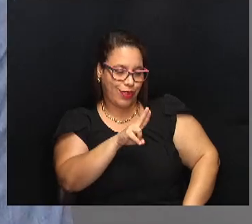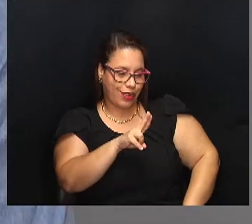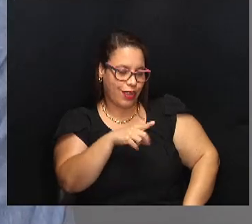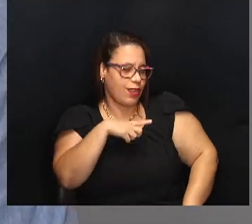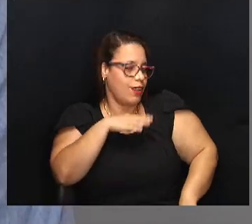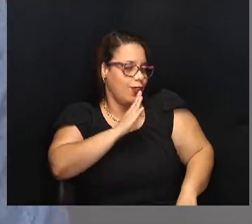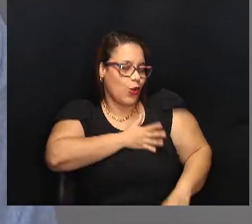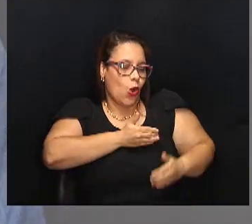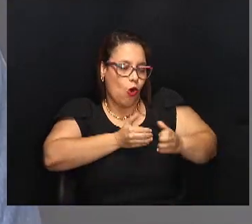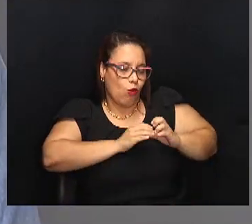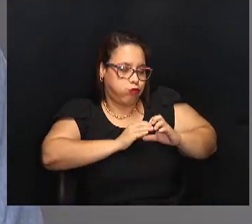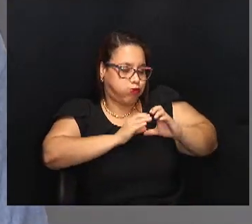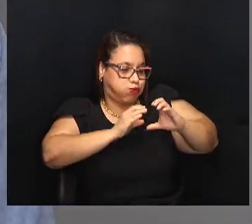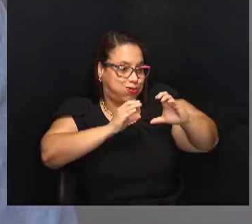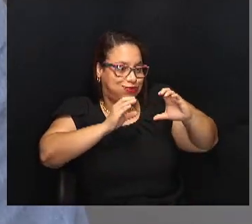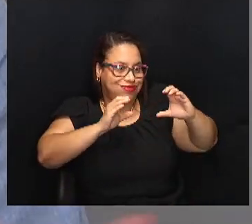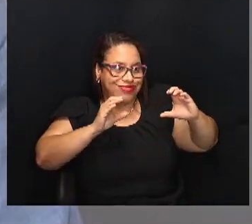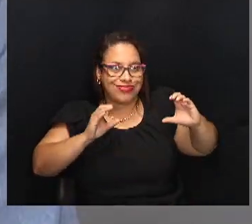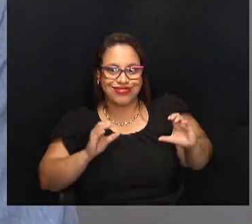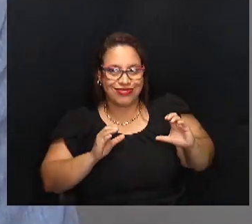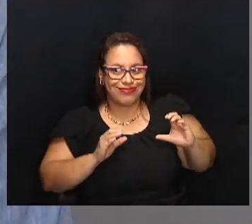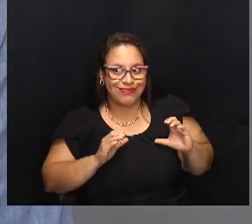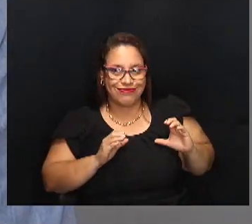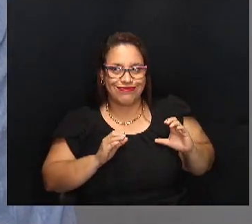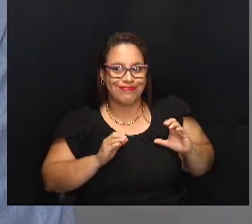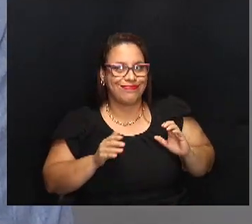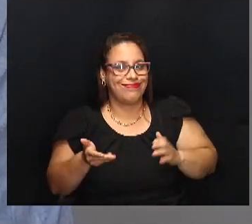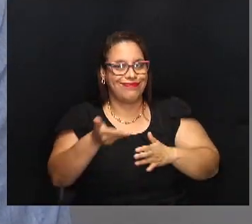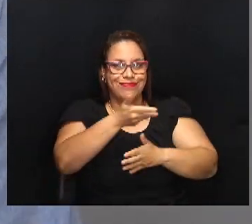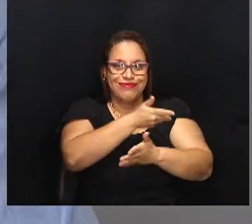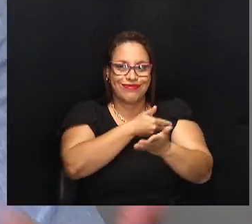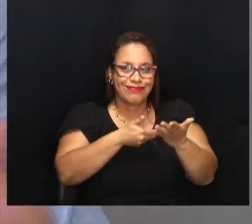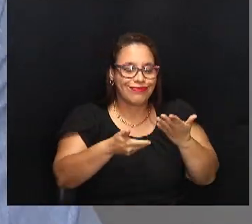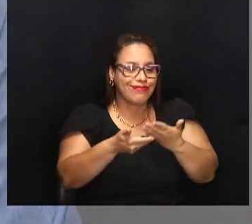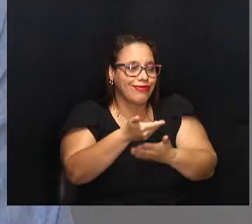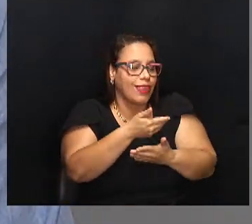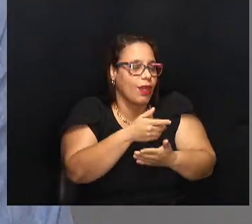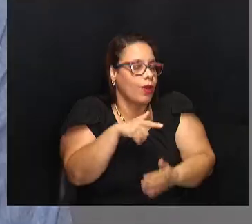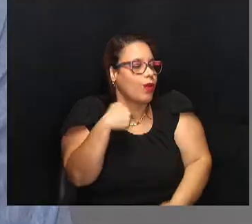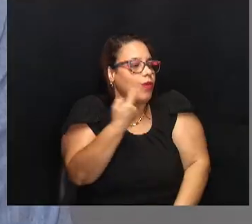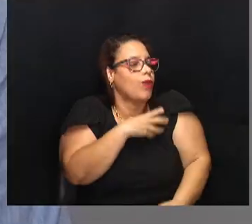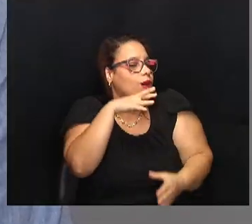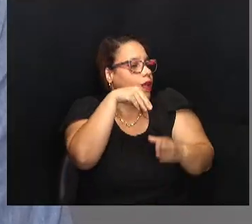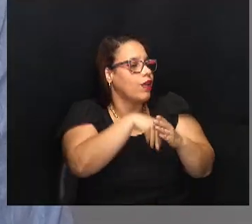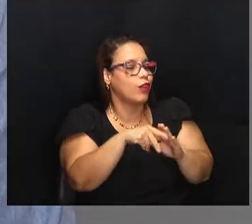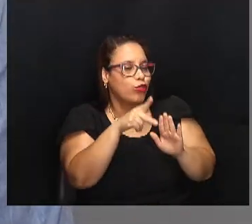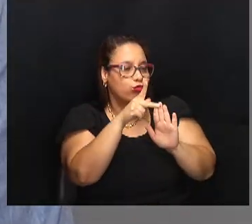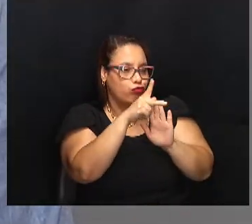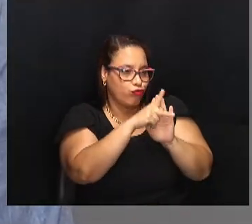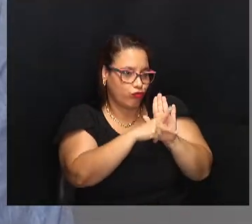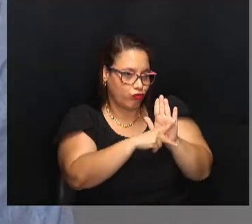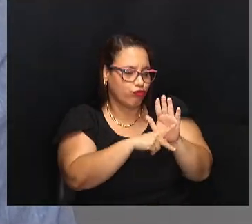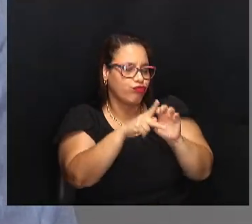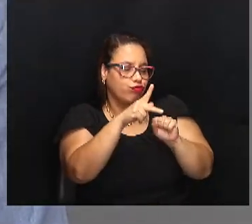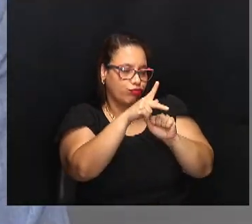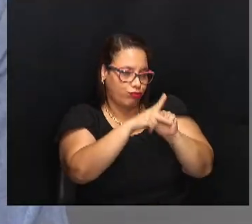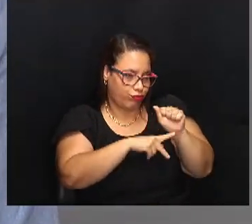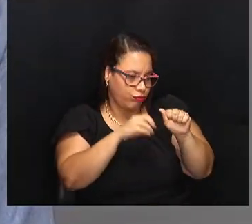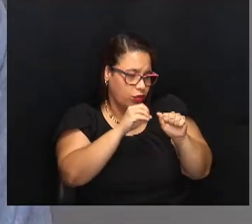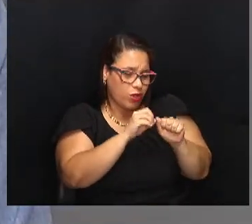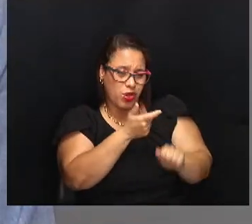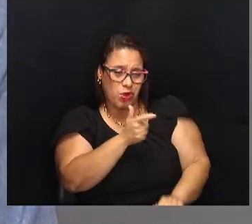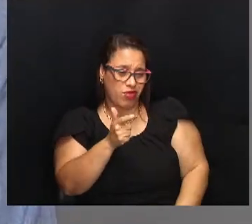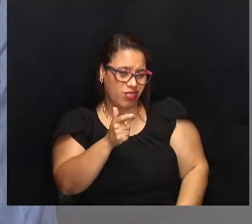um coração imenso e traz isso para dentro do projeto. Não tem